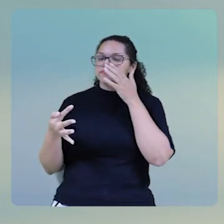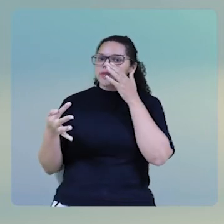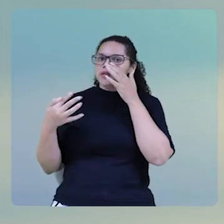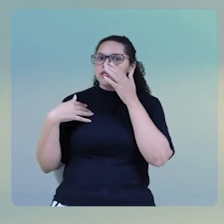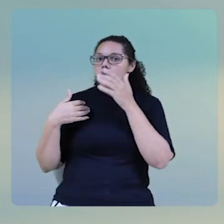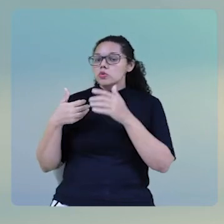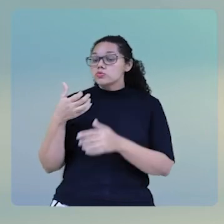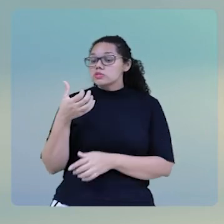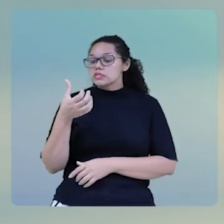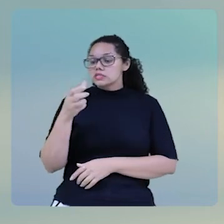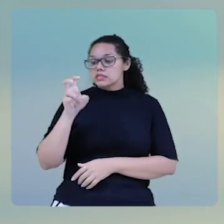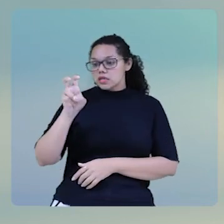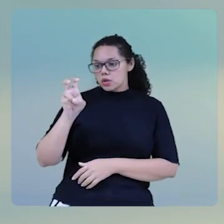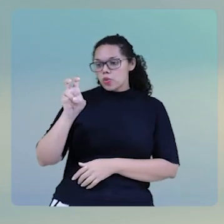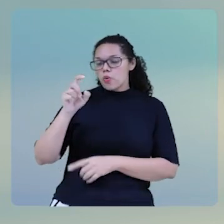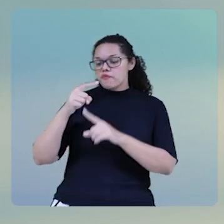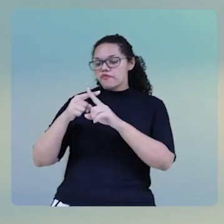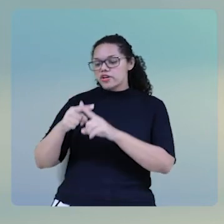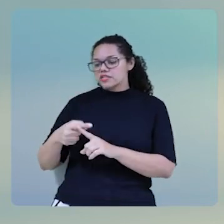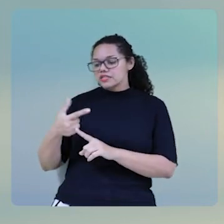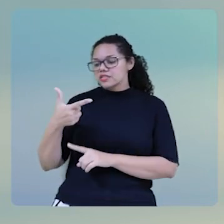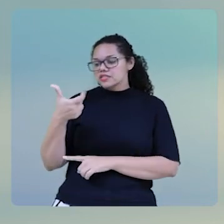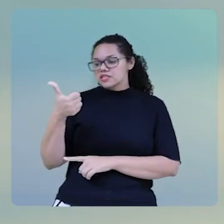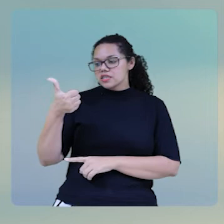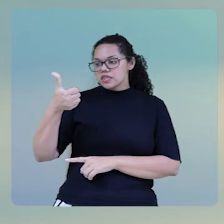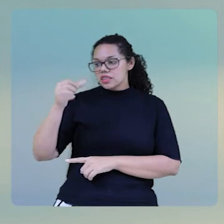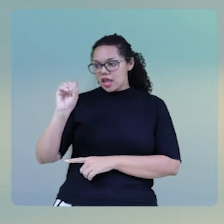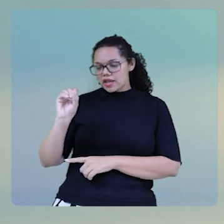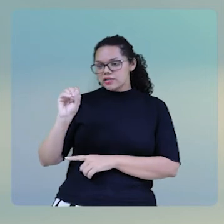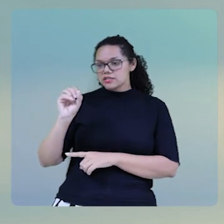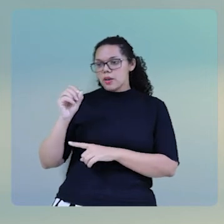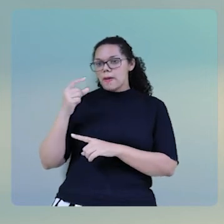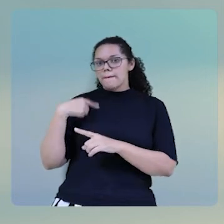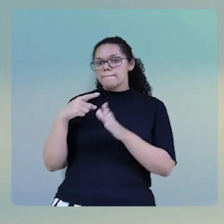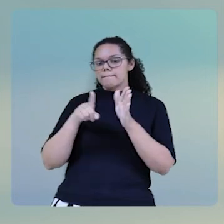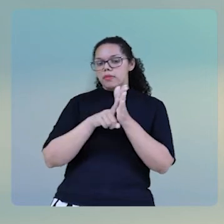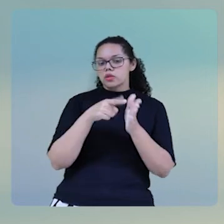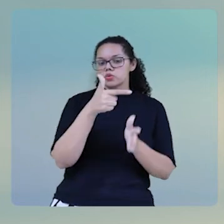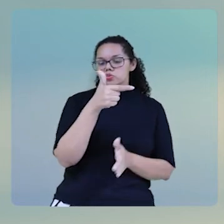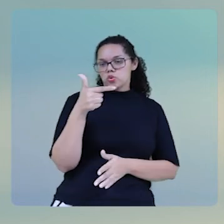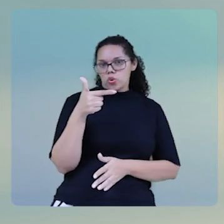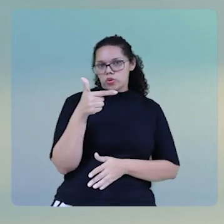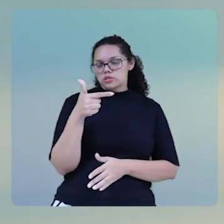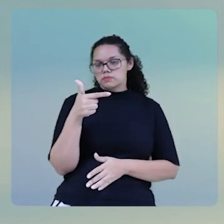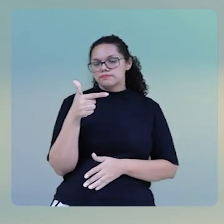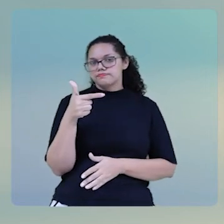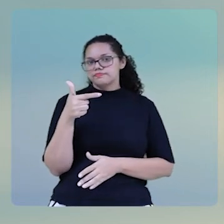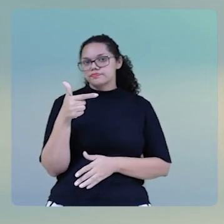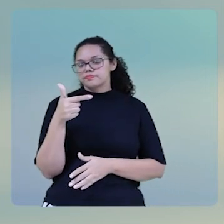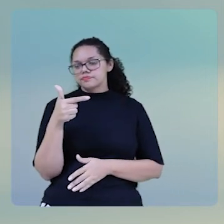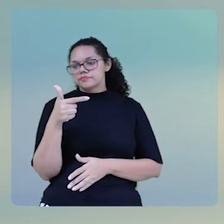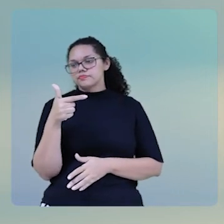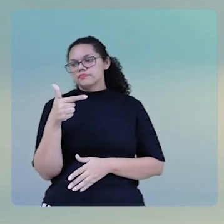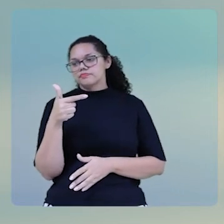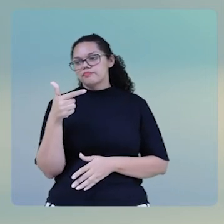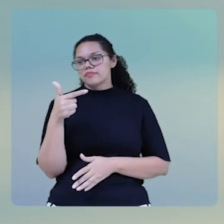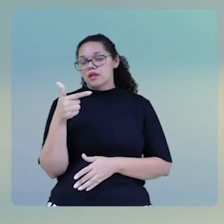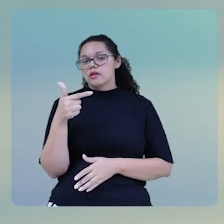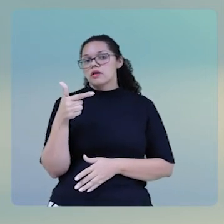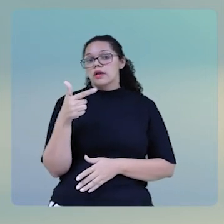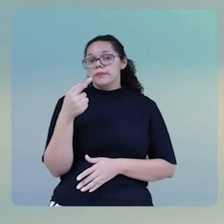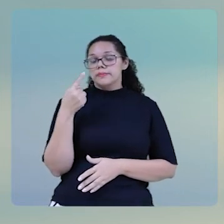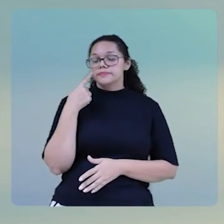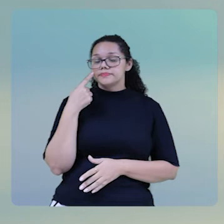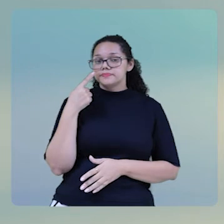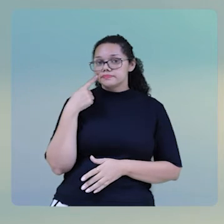menos 2. Opa, eu tinha que botar o 5, eu vou só trocar a ordem de novo. A constante é 5 vezes 10 a menos